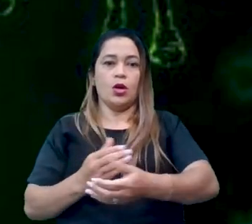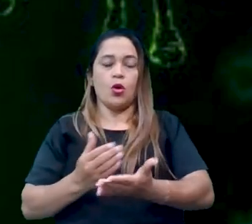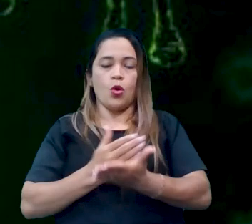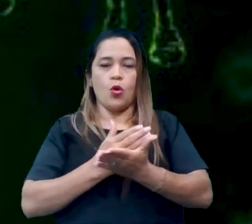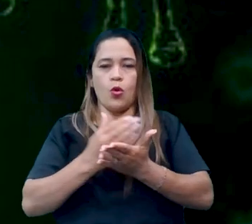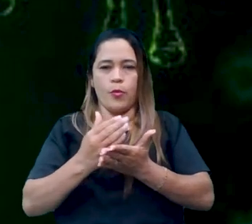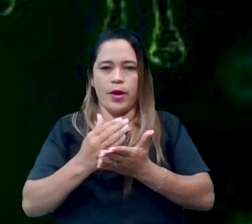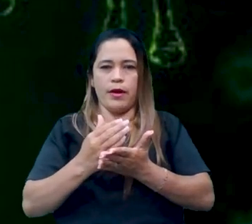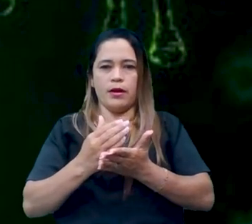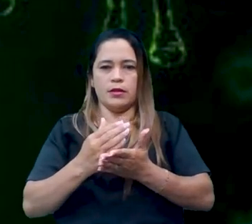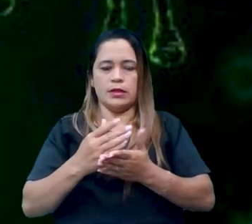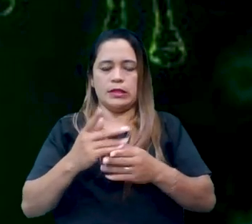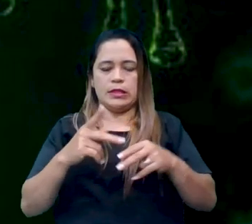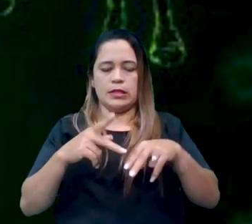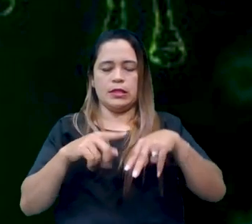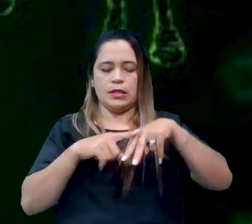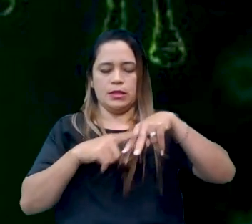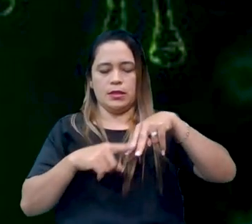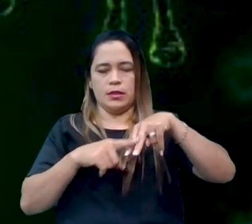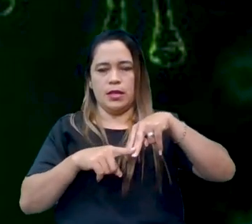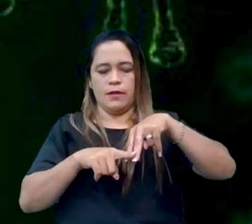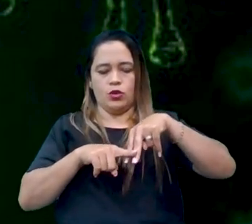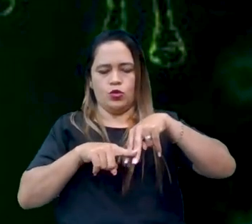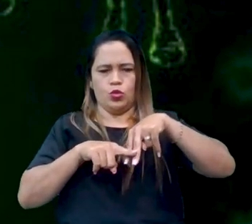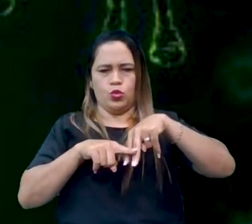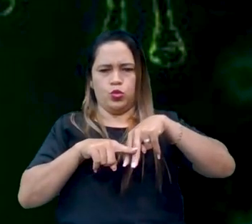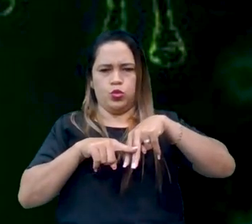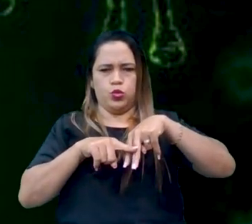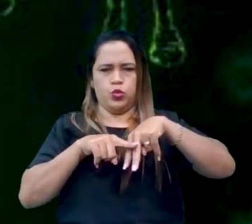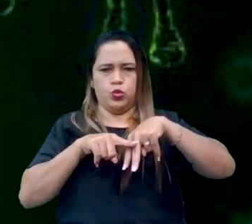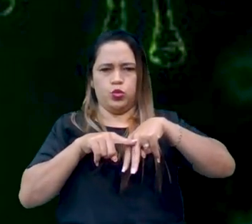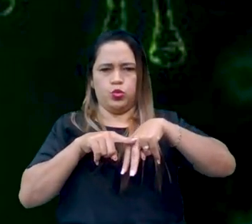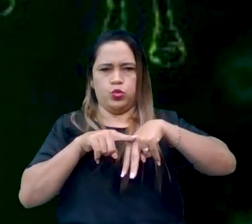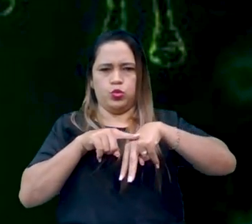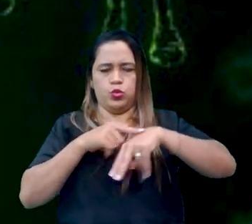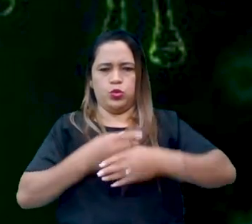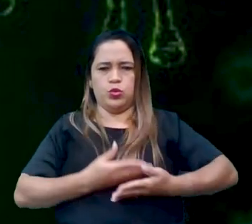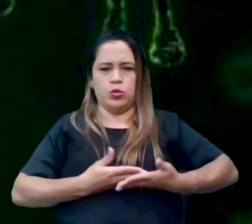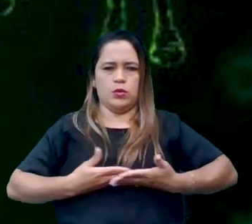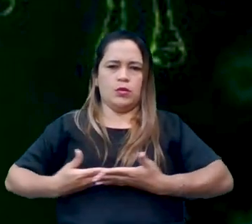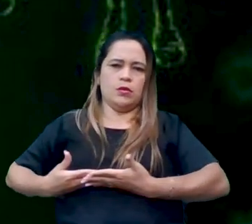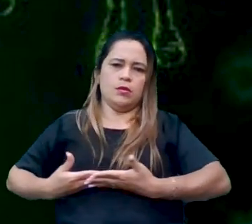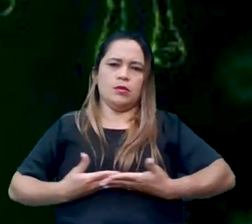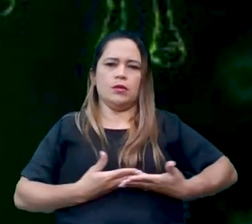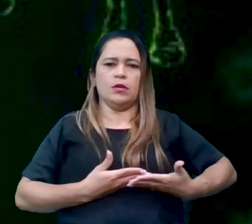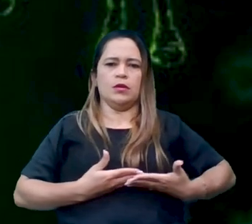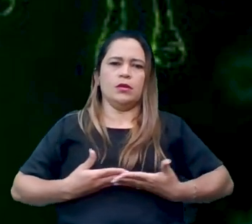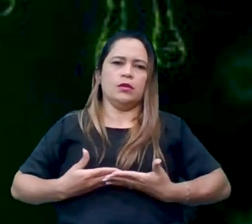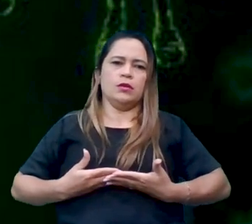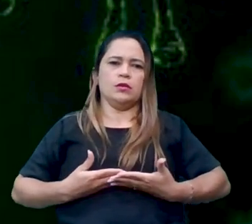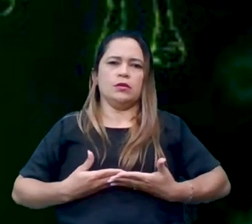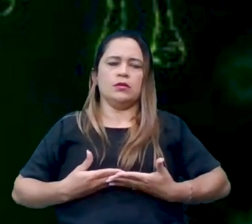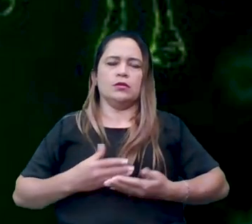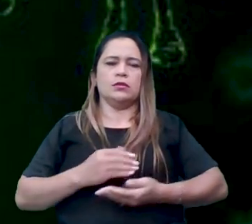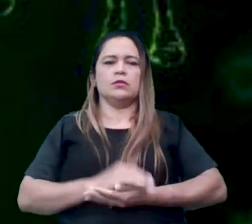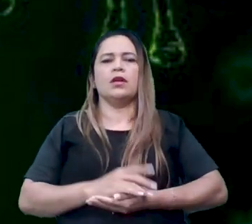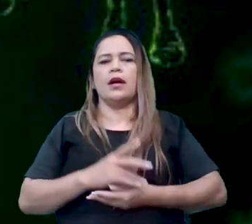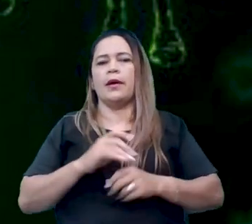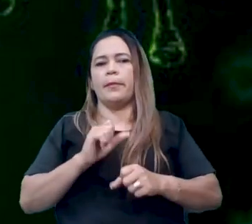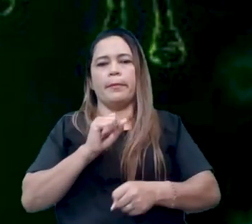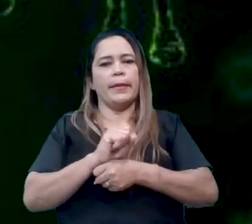geralmente nos membros inferiores e ela vai subindo, até chegar, por exemplo, no peito, na região dos pulmões, lá no diafragma,